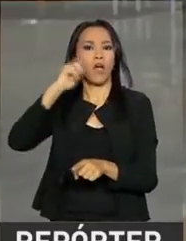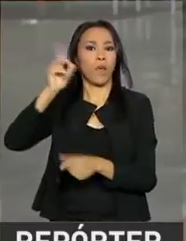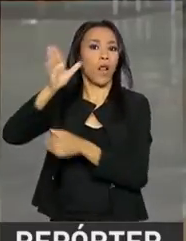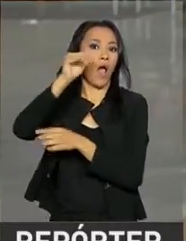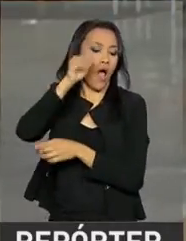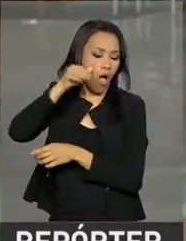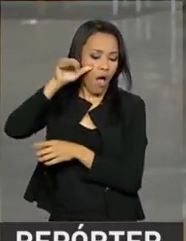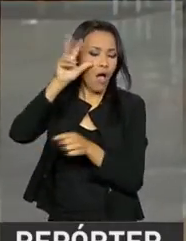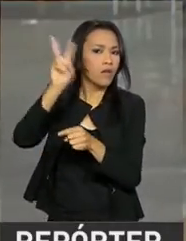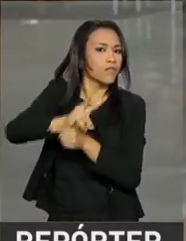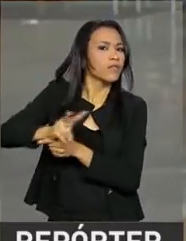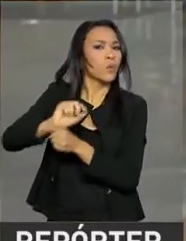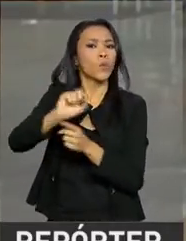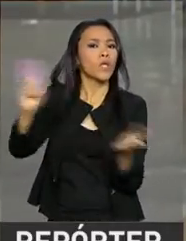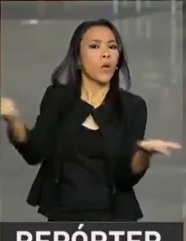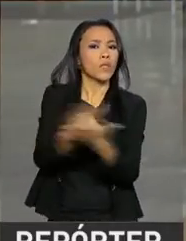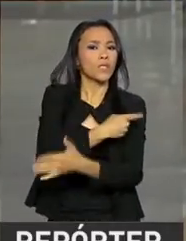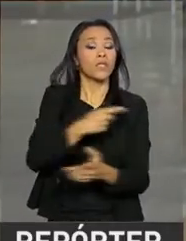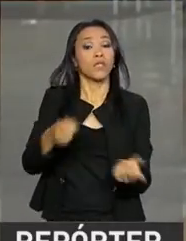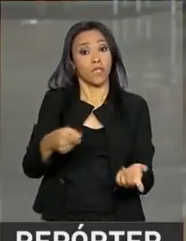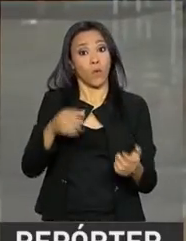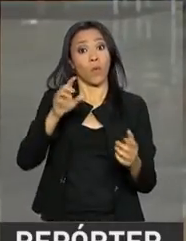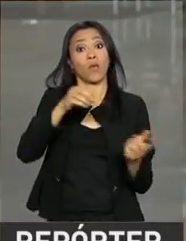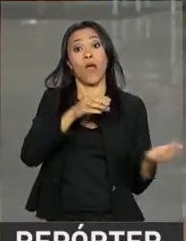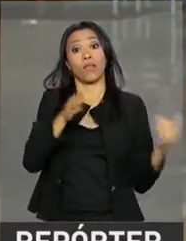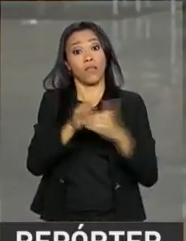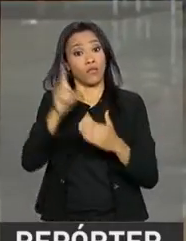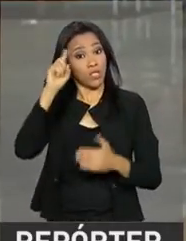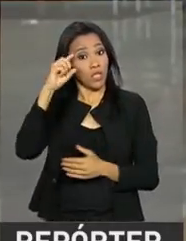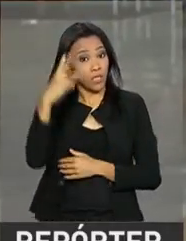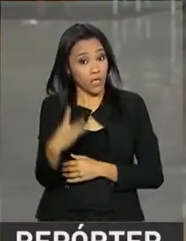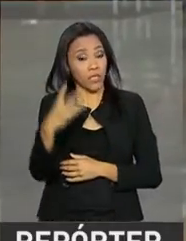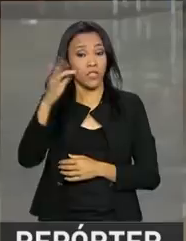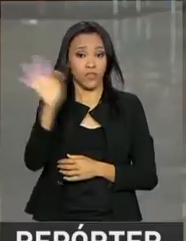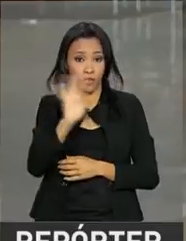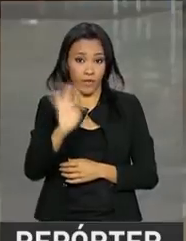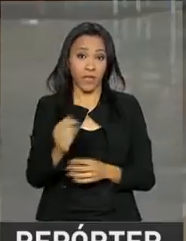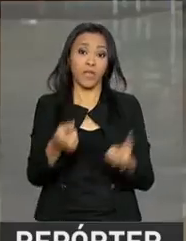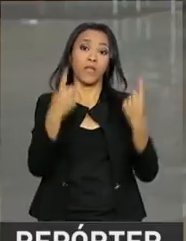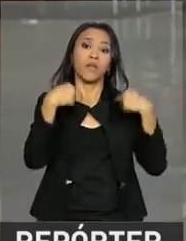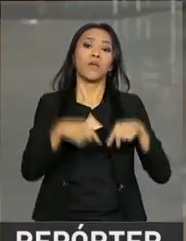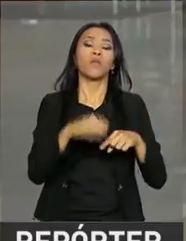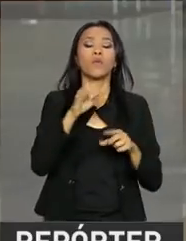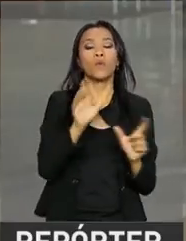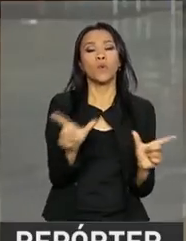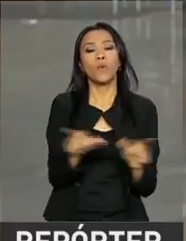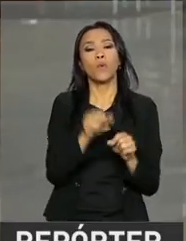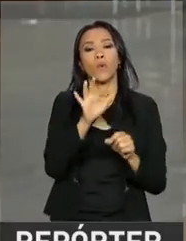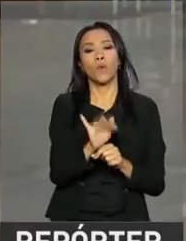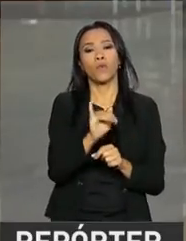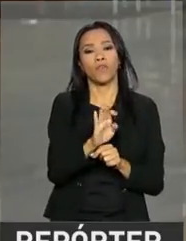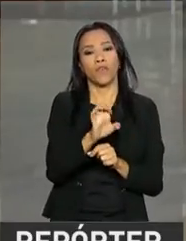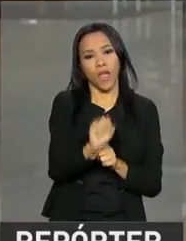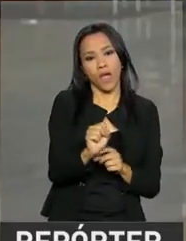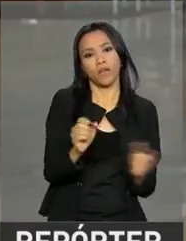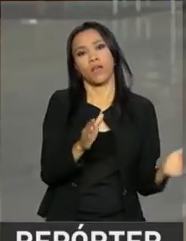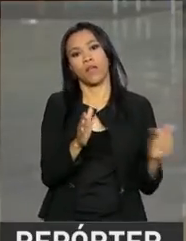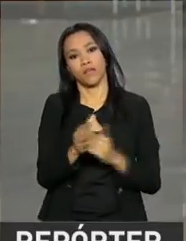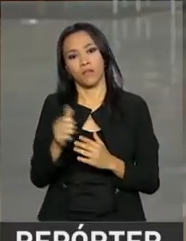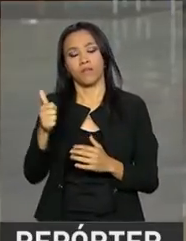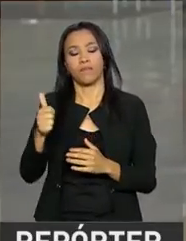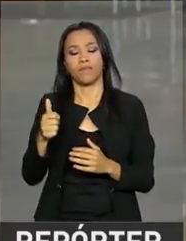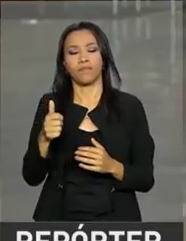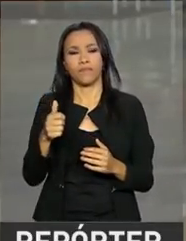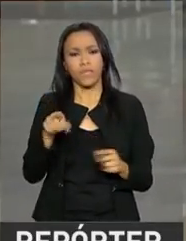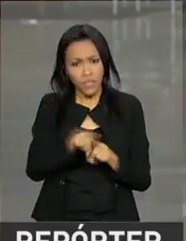terminam na próxima sexta-feira Bom dia três de Fevereiro as do FIES vão de sete a dez de Fevereiro EA do